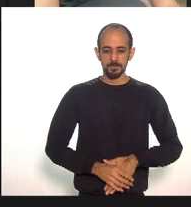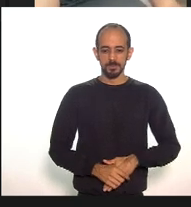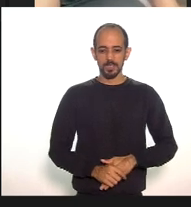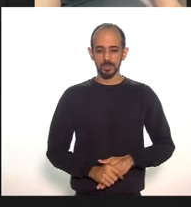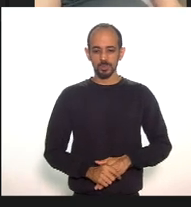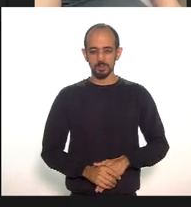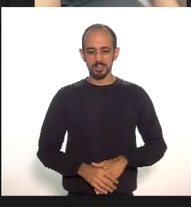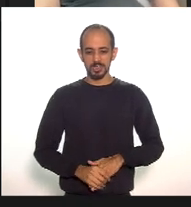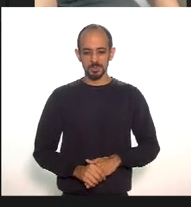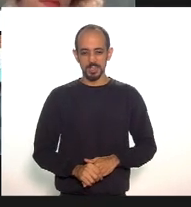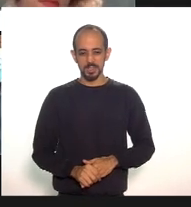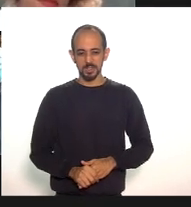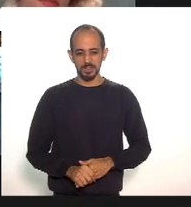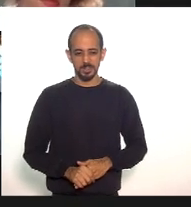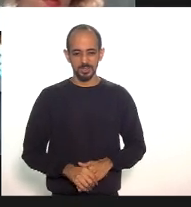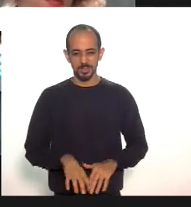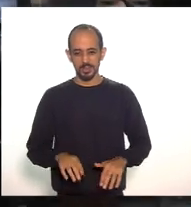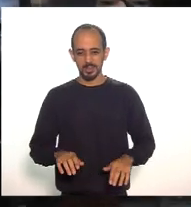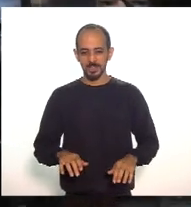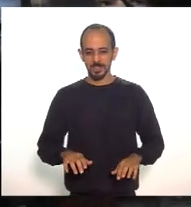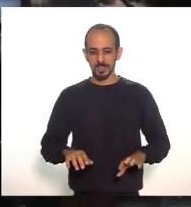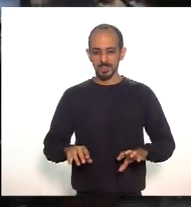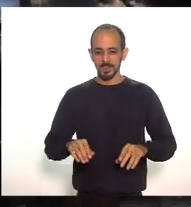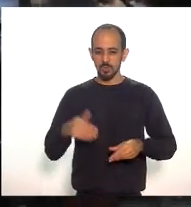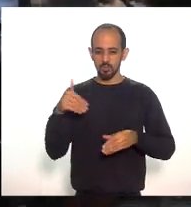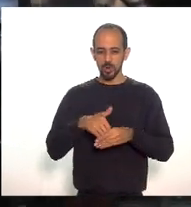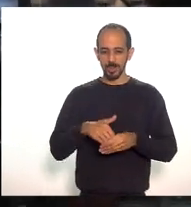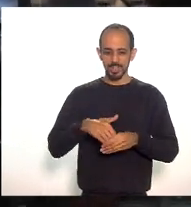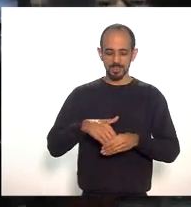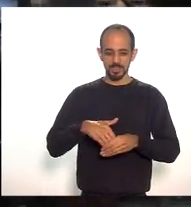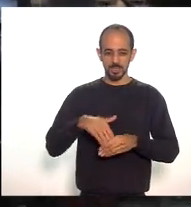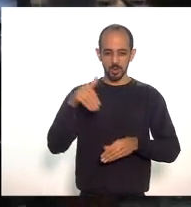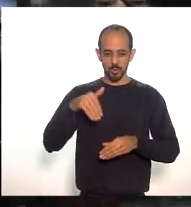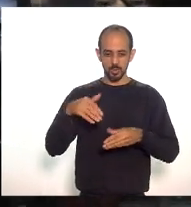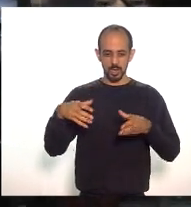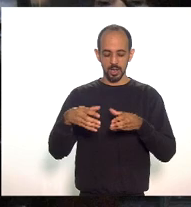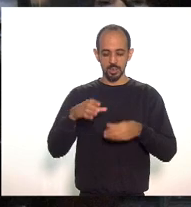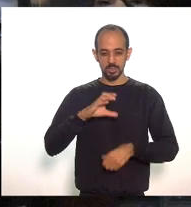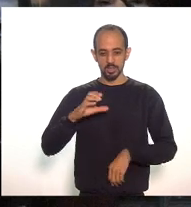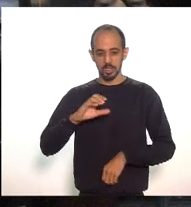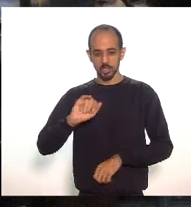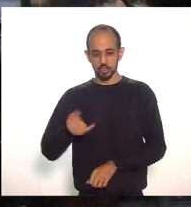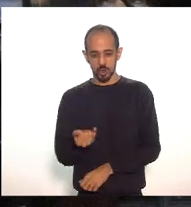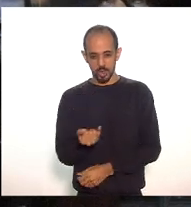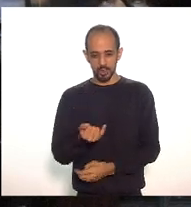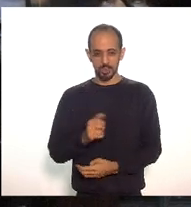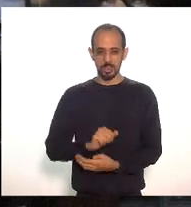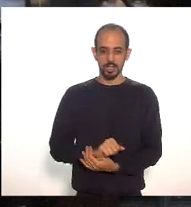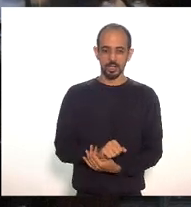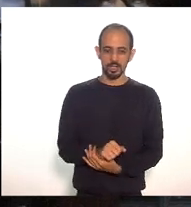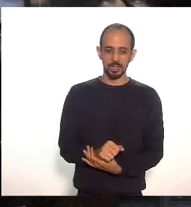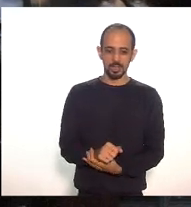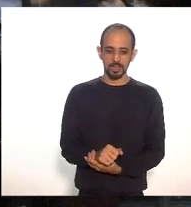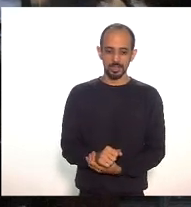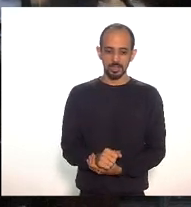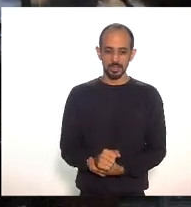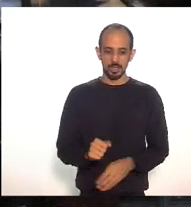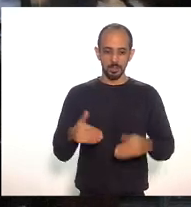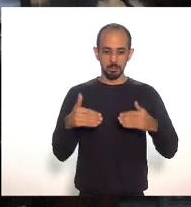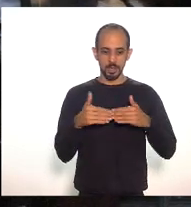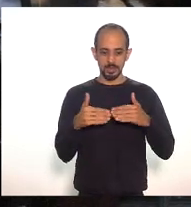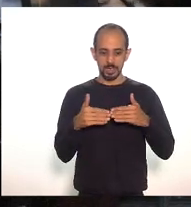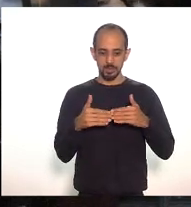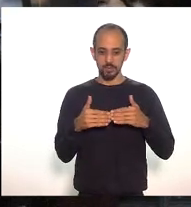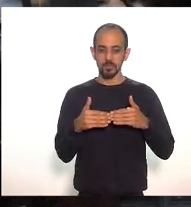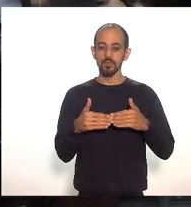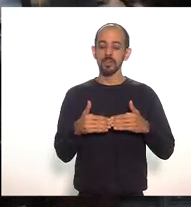certo então em votação parecer da comissão de condição Justiça um parecer favorável a